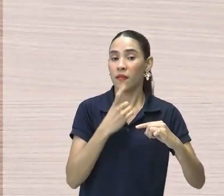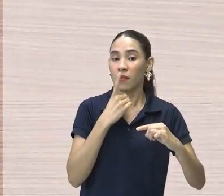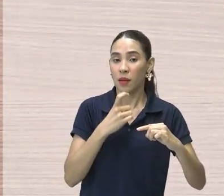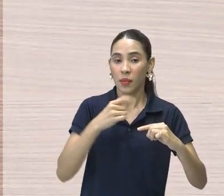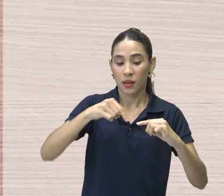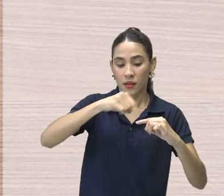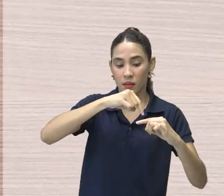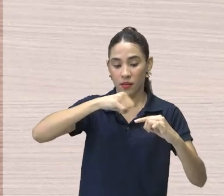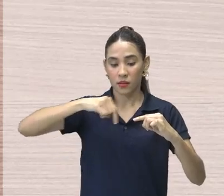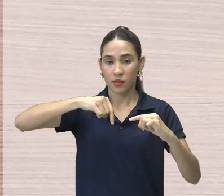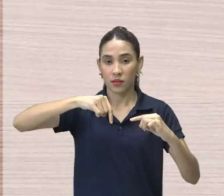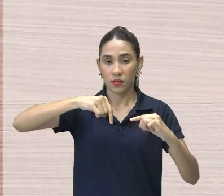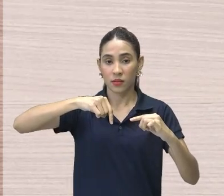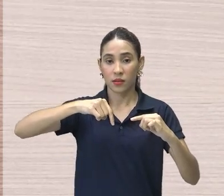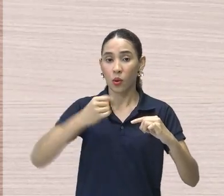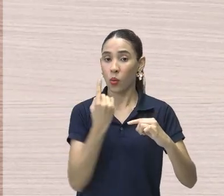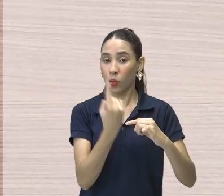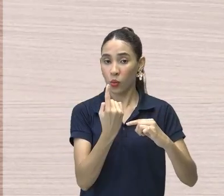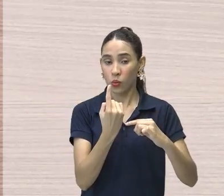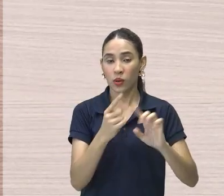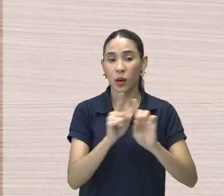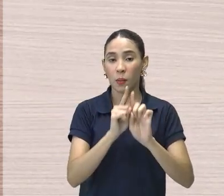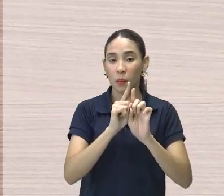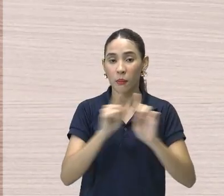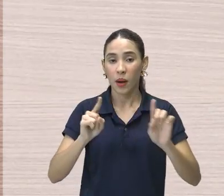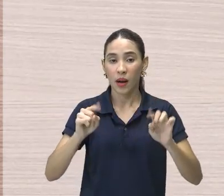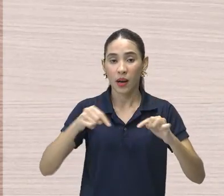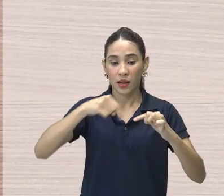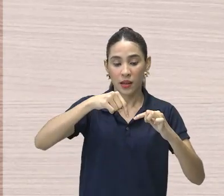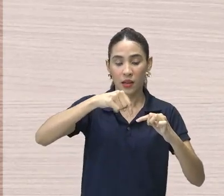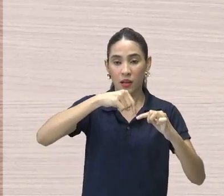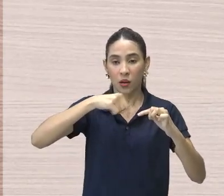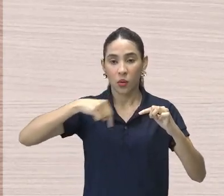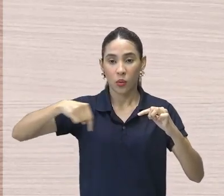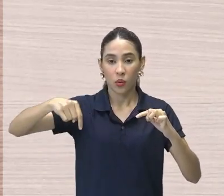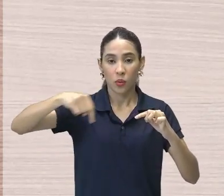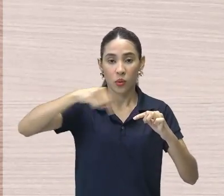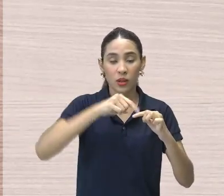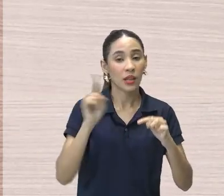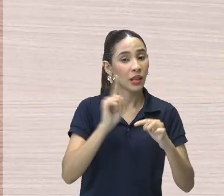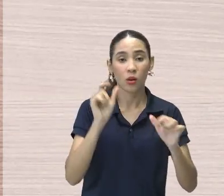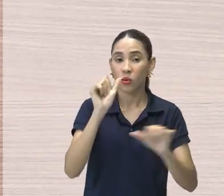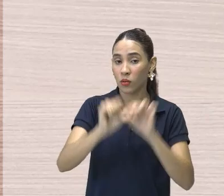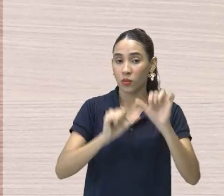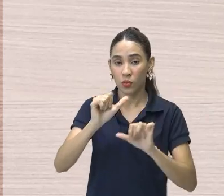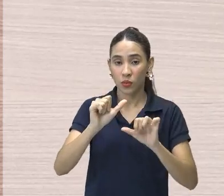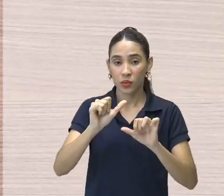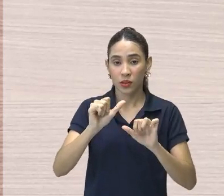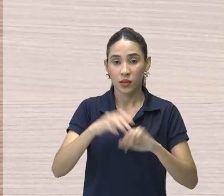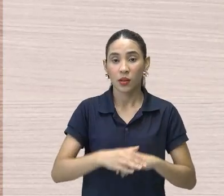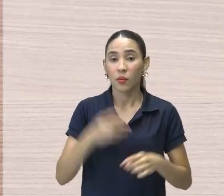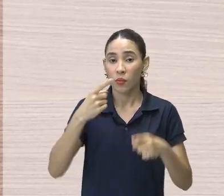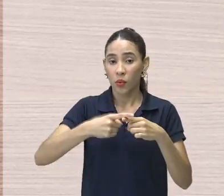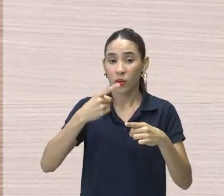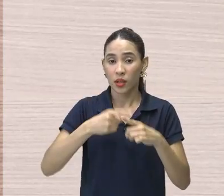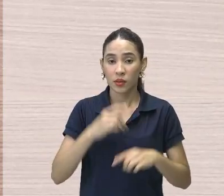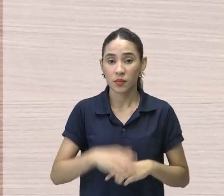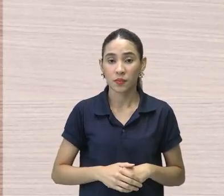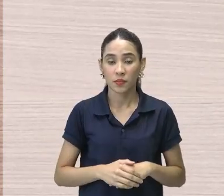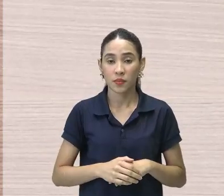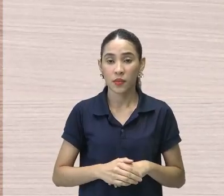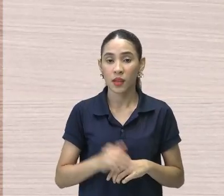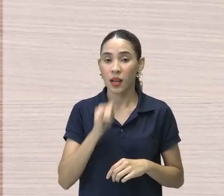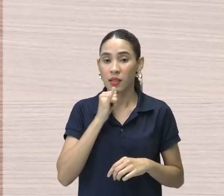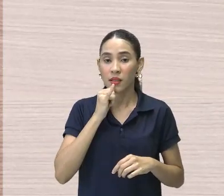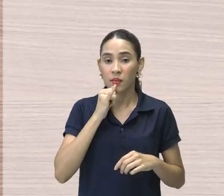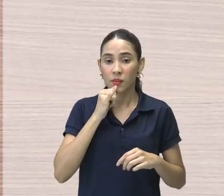a posição 1. Porém, a ordem em que elas estão não foi alterada. Por quê? Porque